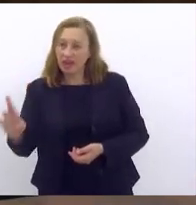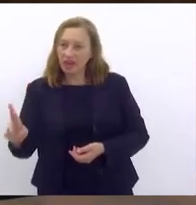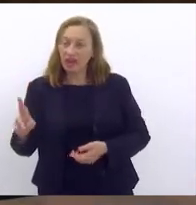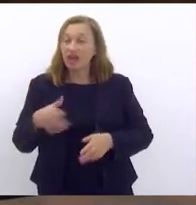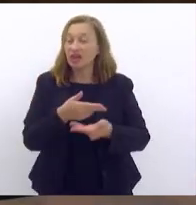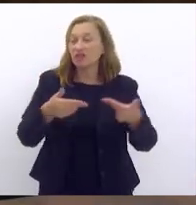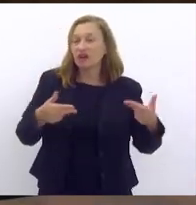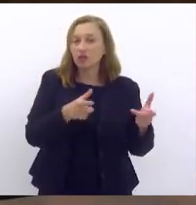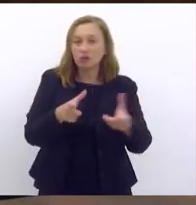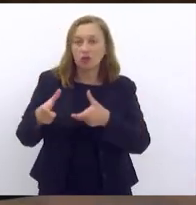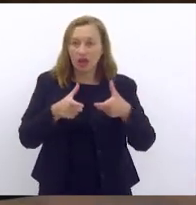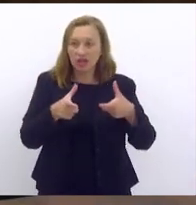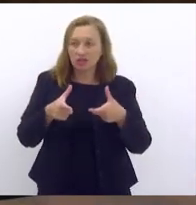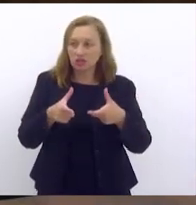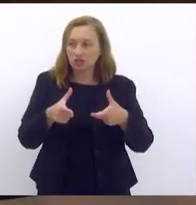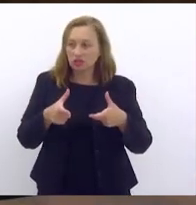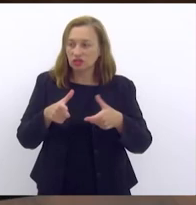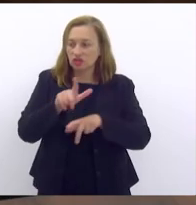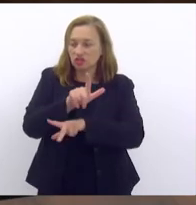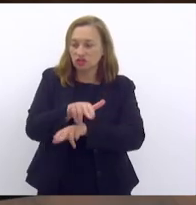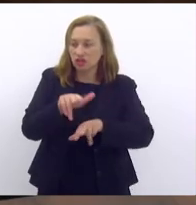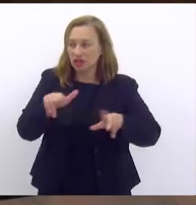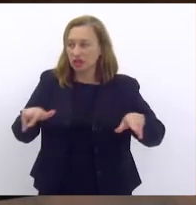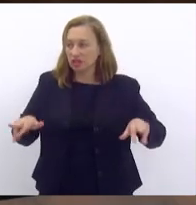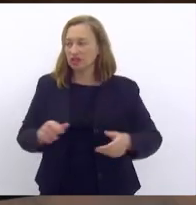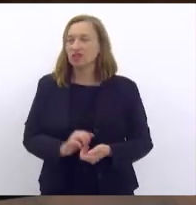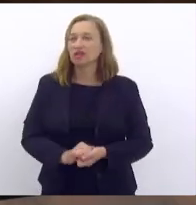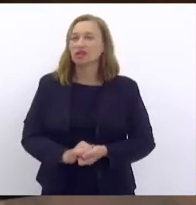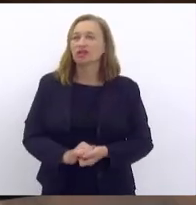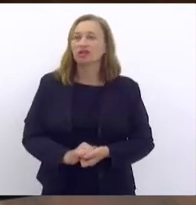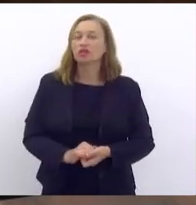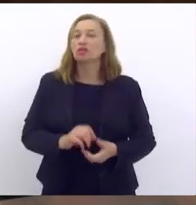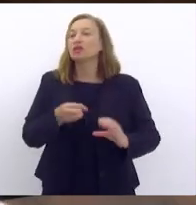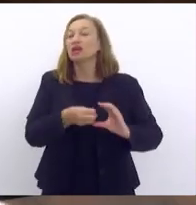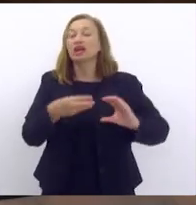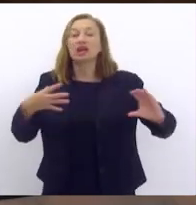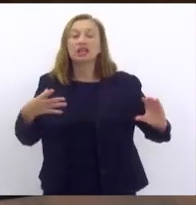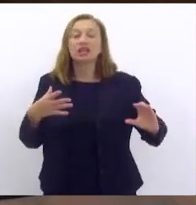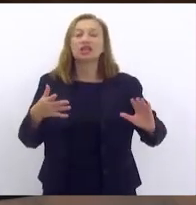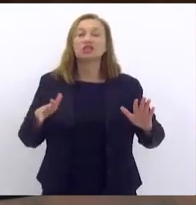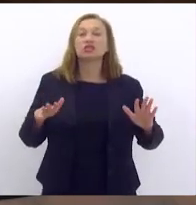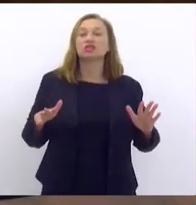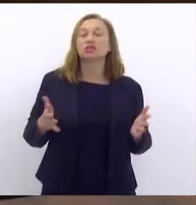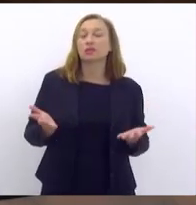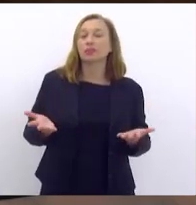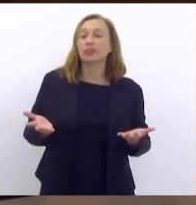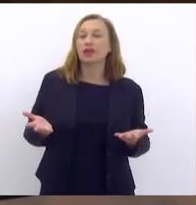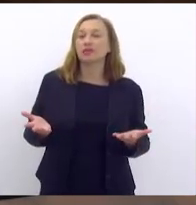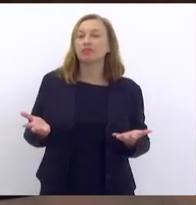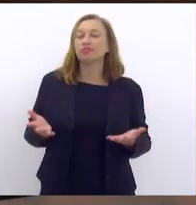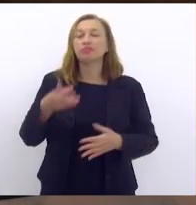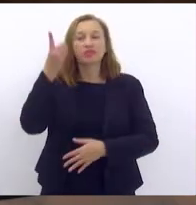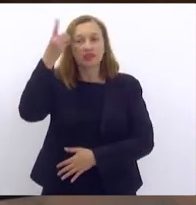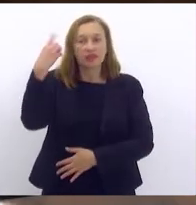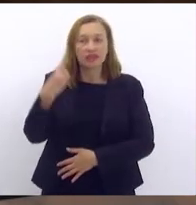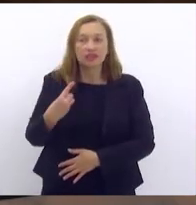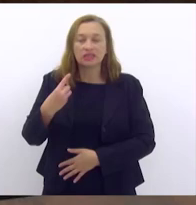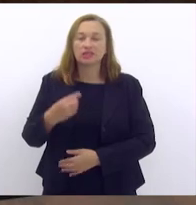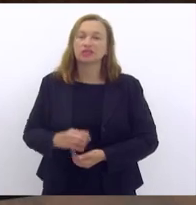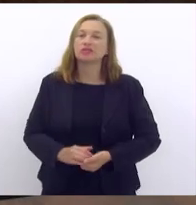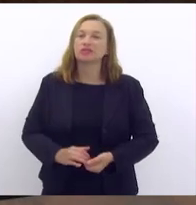Em vários locais diferentes. E o que caracteriza deputada Dani